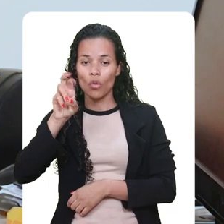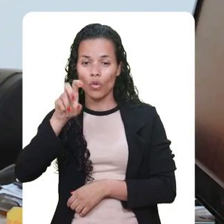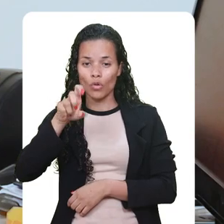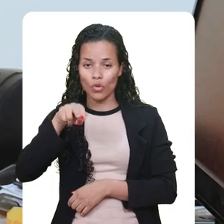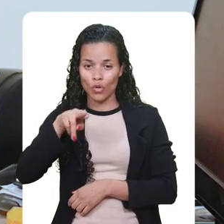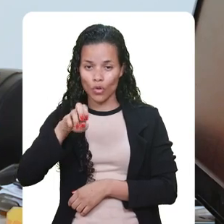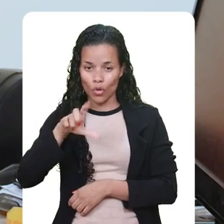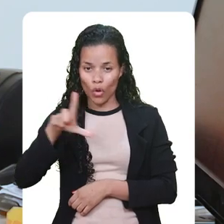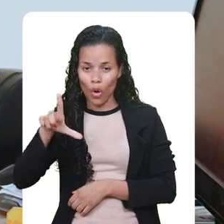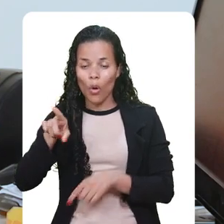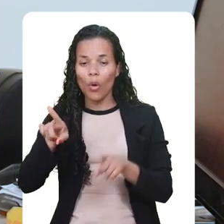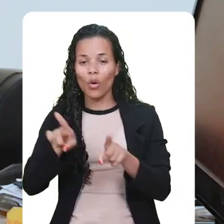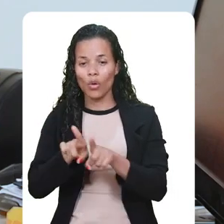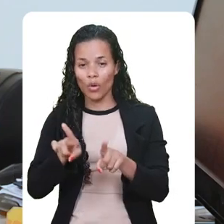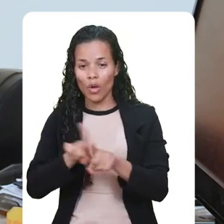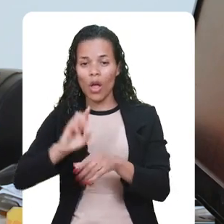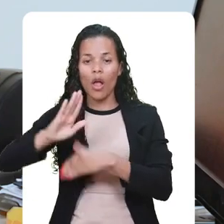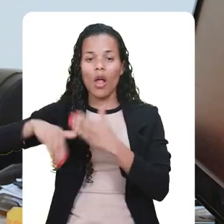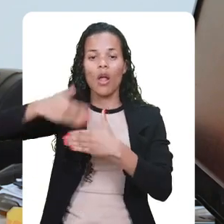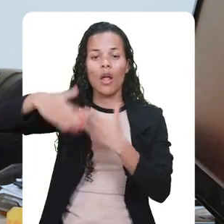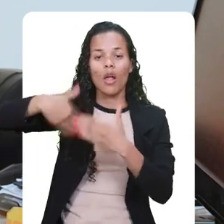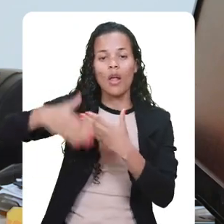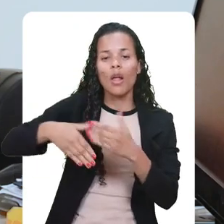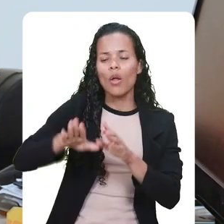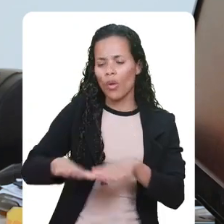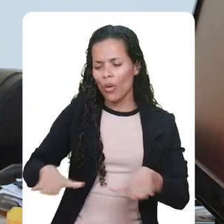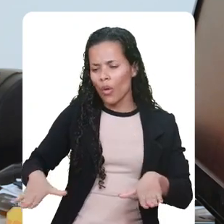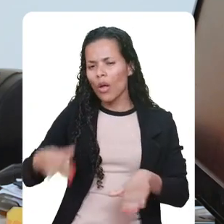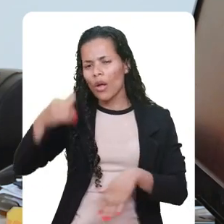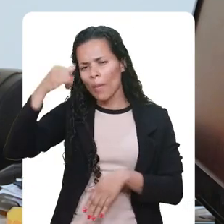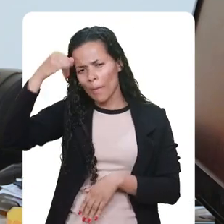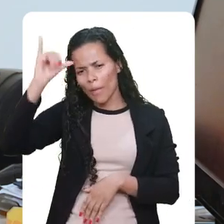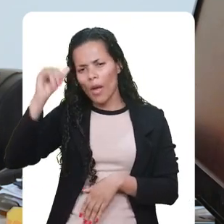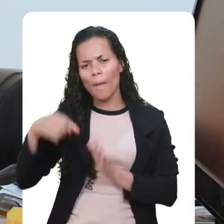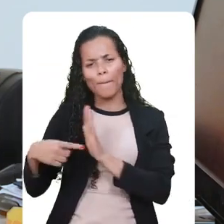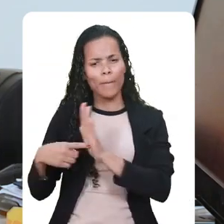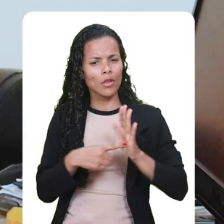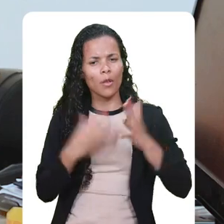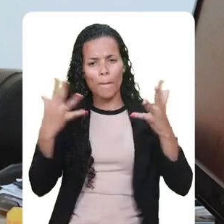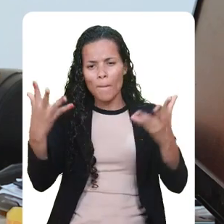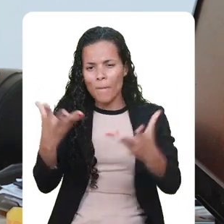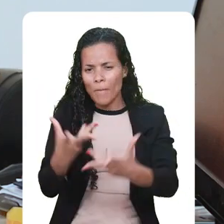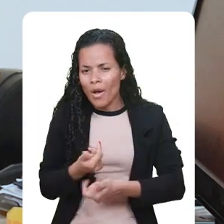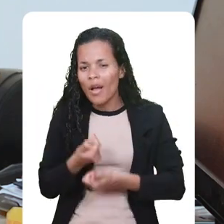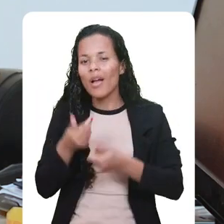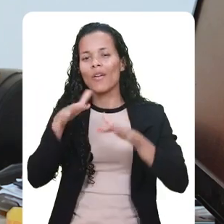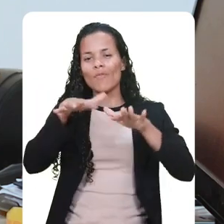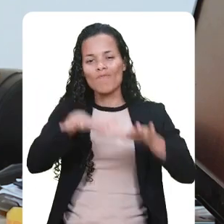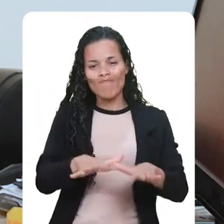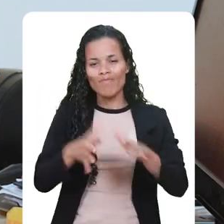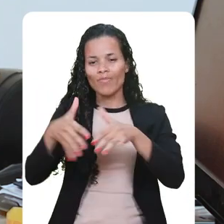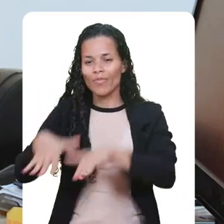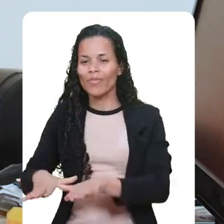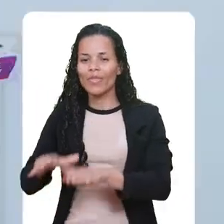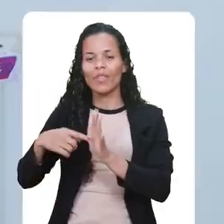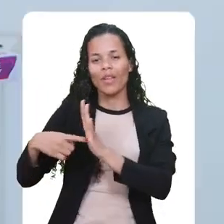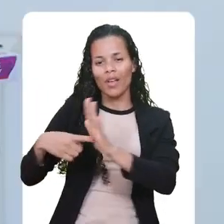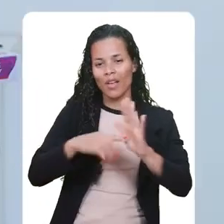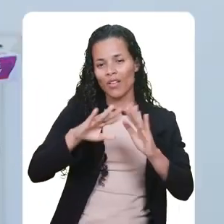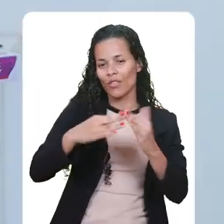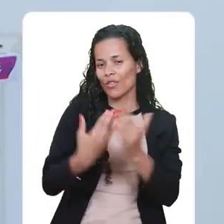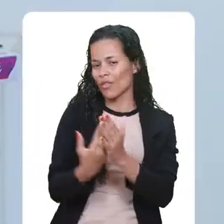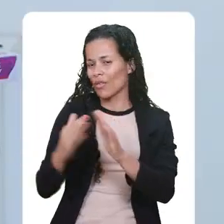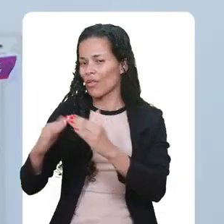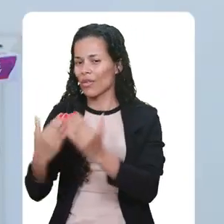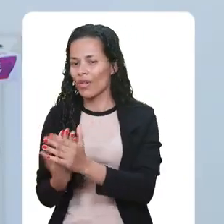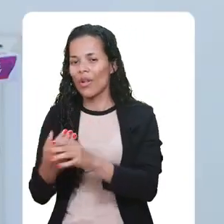destaques aqui, a gente poderia citar o boi Roxinol, né, que evoluiu, é um boi infantil que está com uma apresentação maravilhosa, fazendo